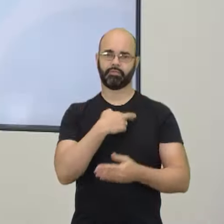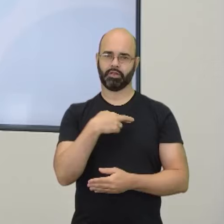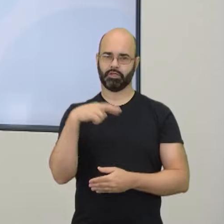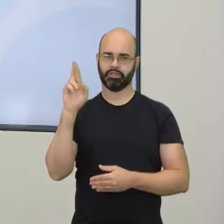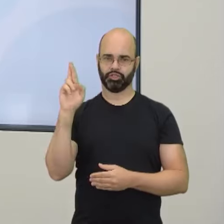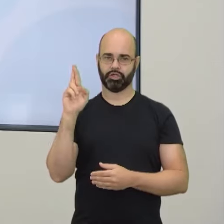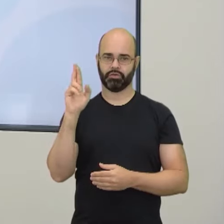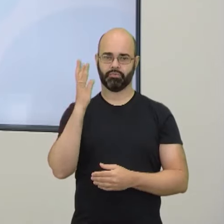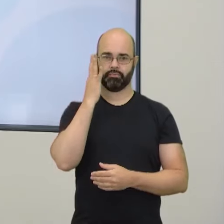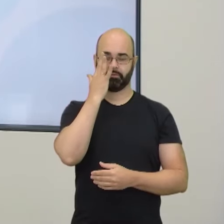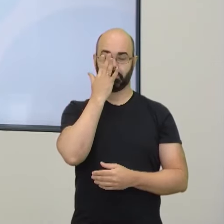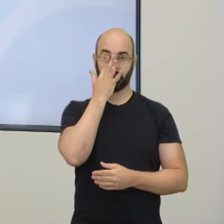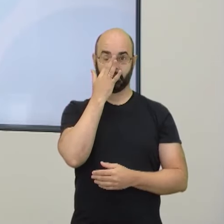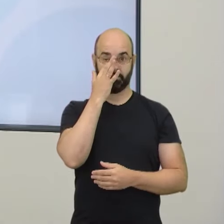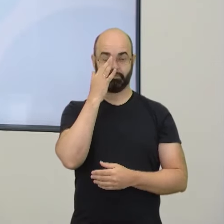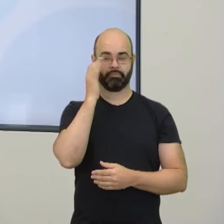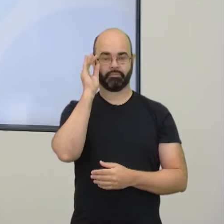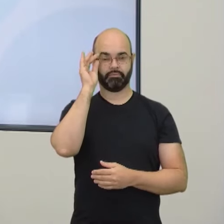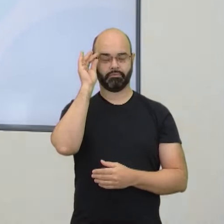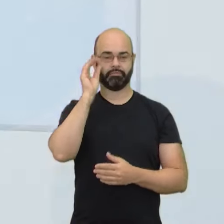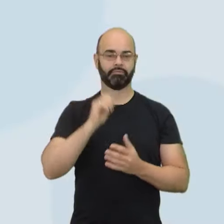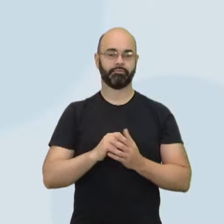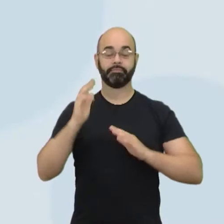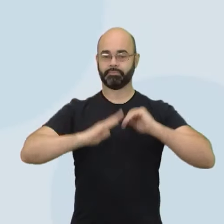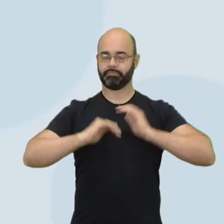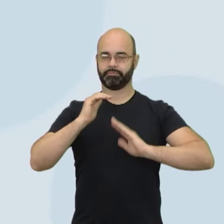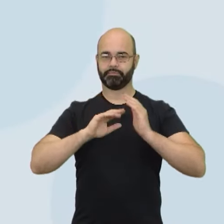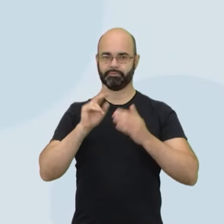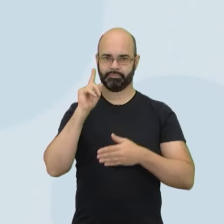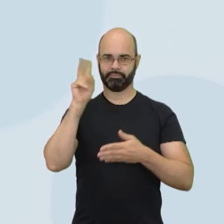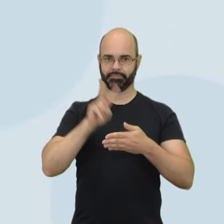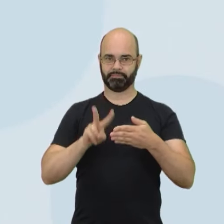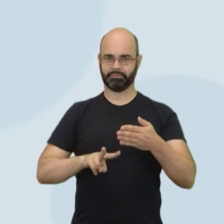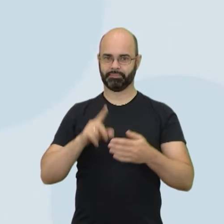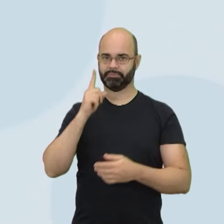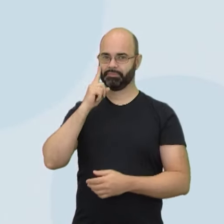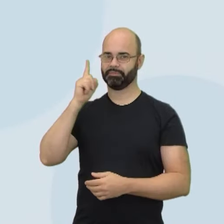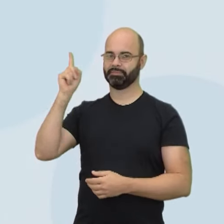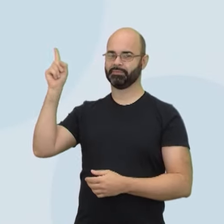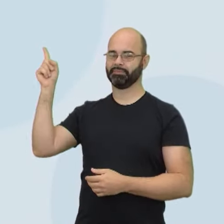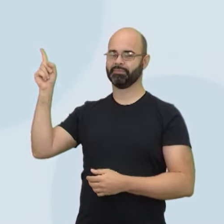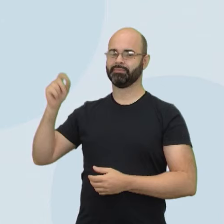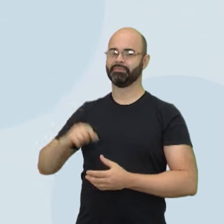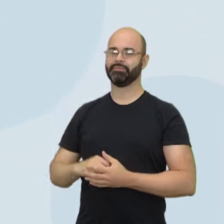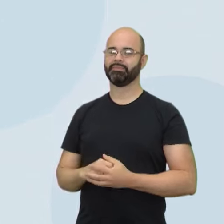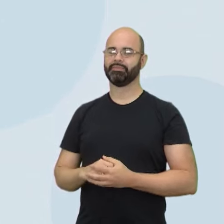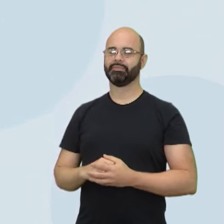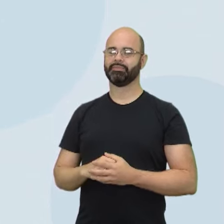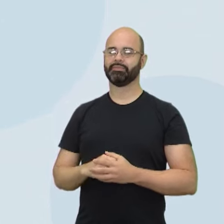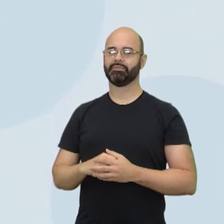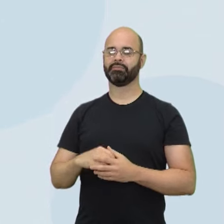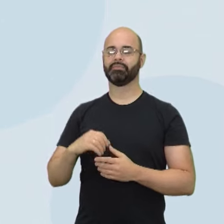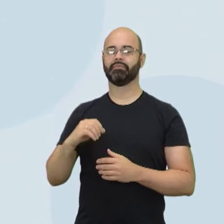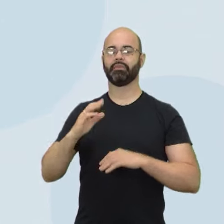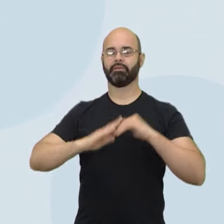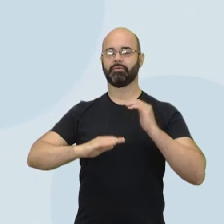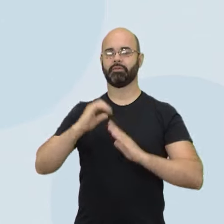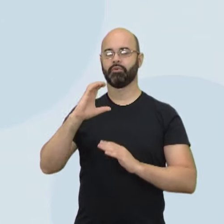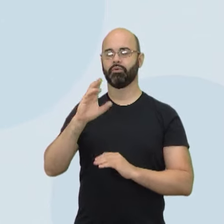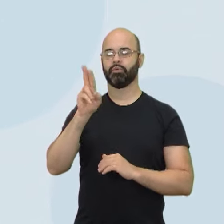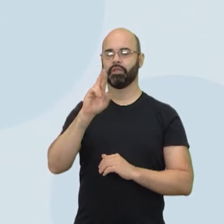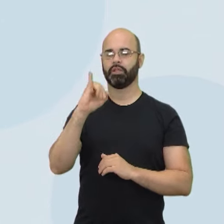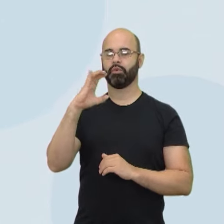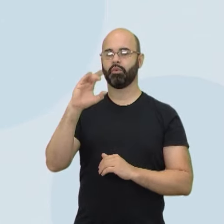religião. Aproveitando, vamos ler a habilidade? Olha lá. Habilidade do currículo paulista. Vocês estão vendo que a habilidade